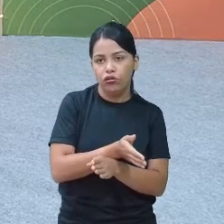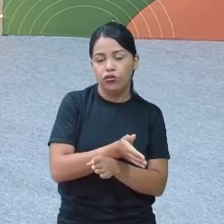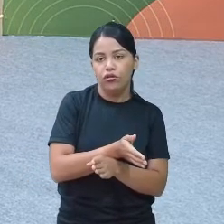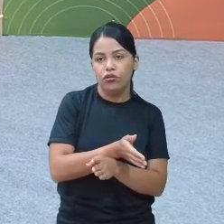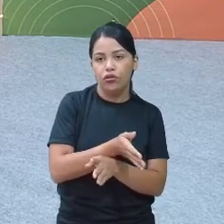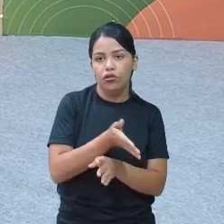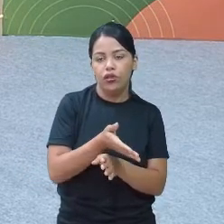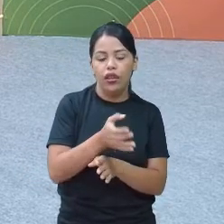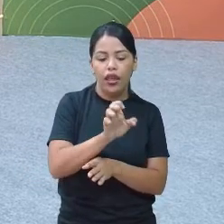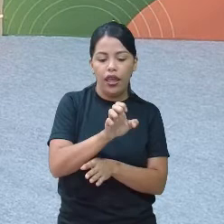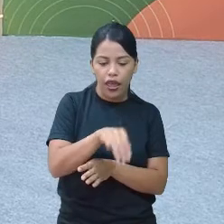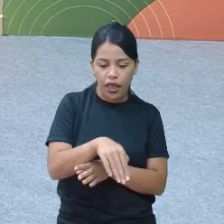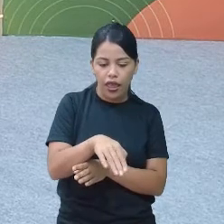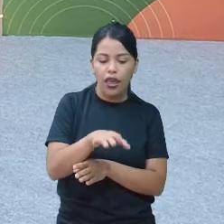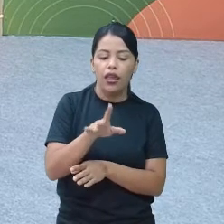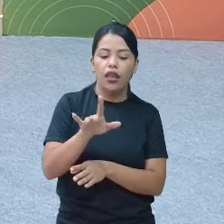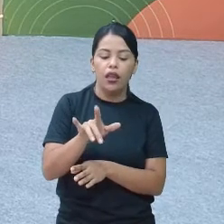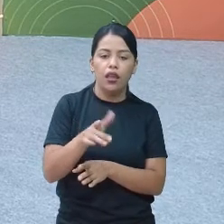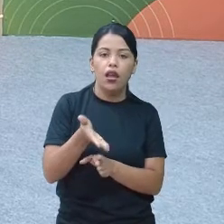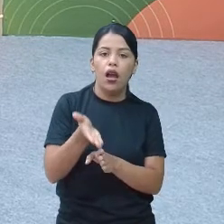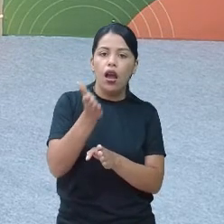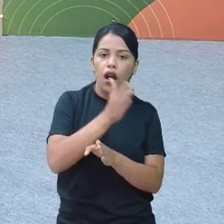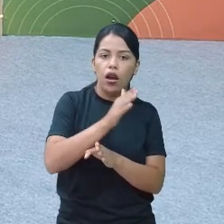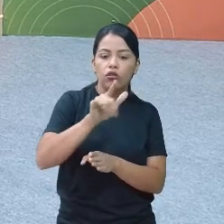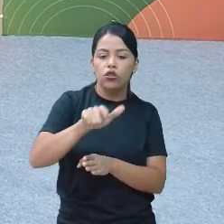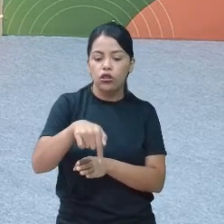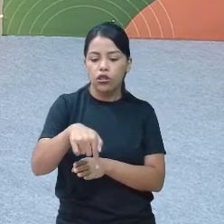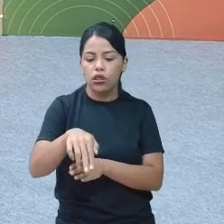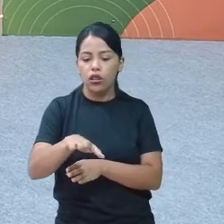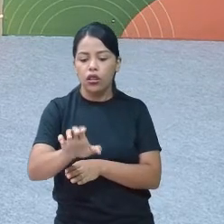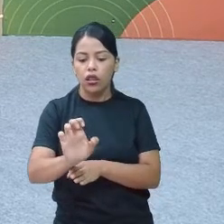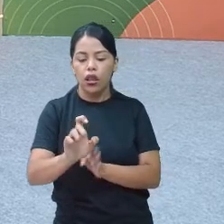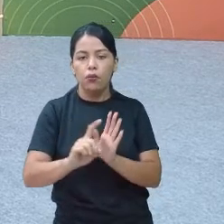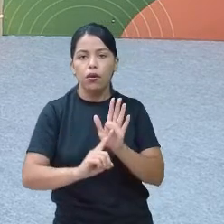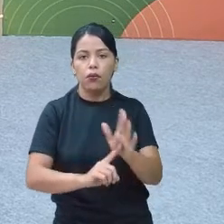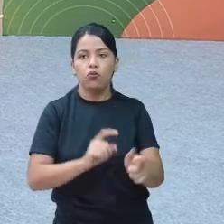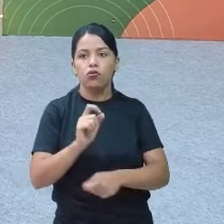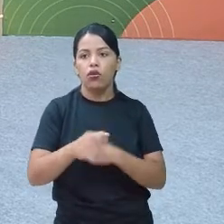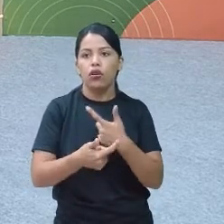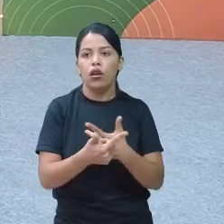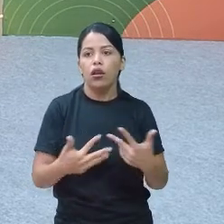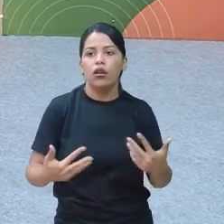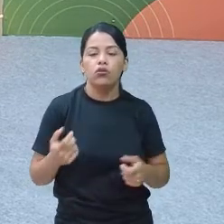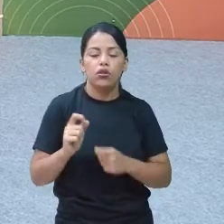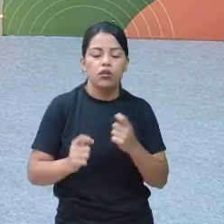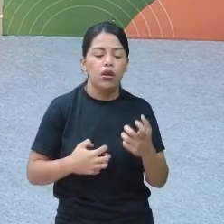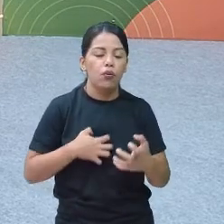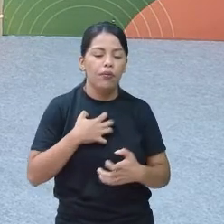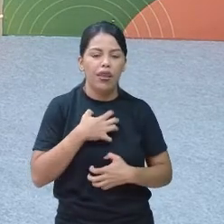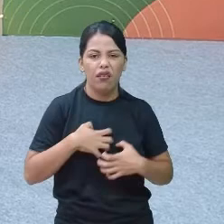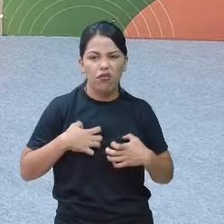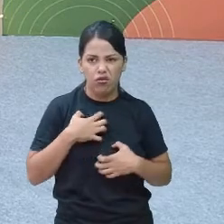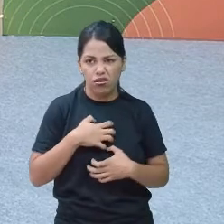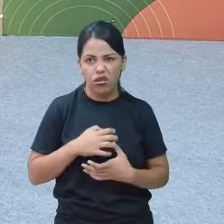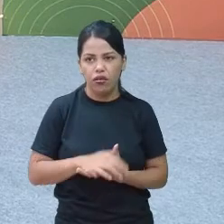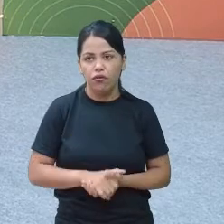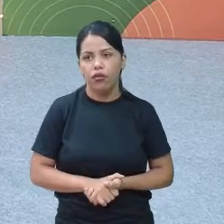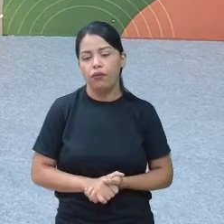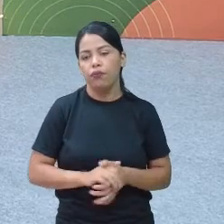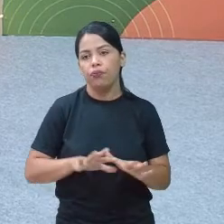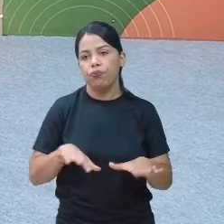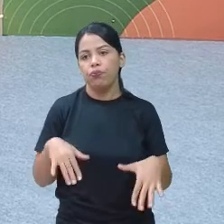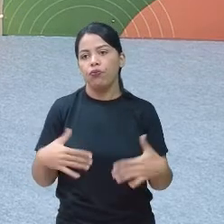dar essa ideia total das ocasiões em que me revoltava, tá certo? Outro